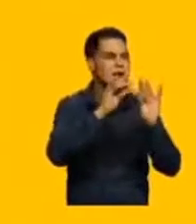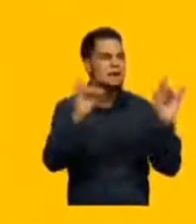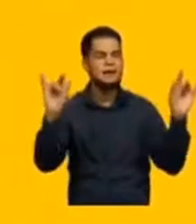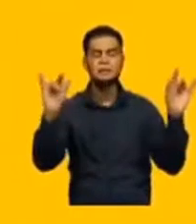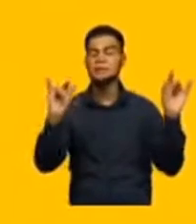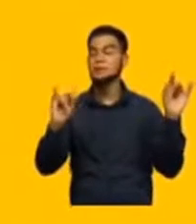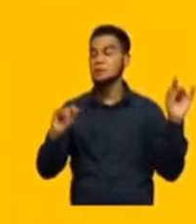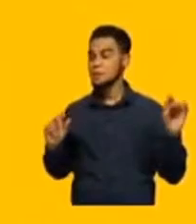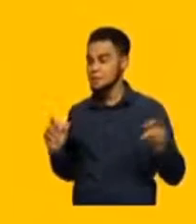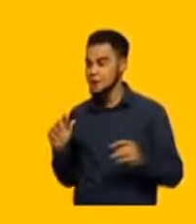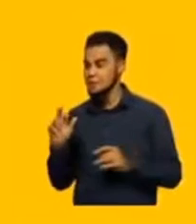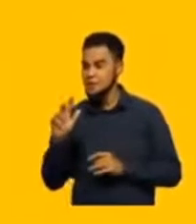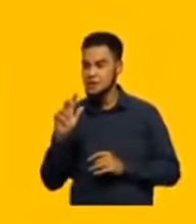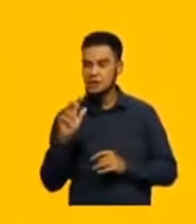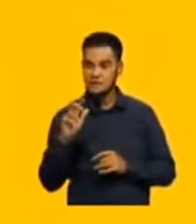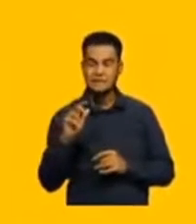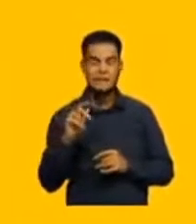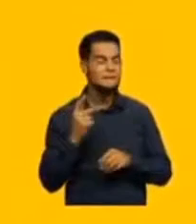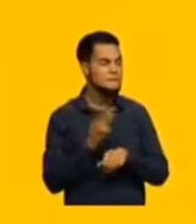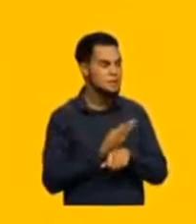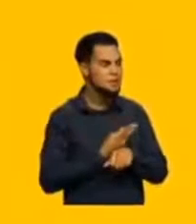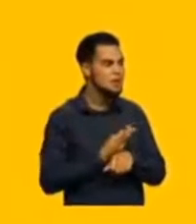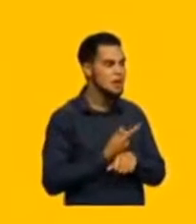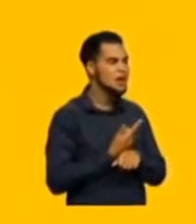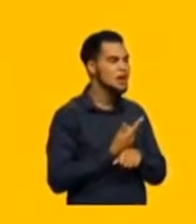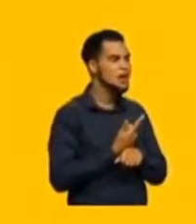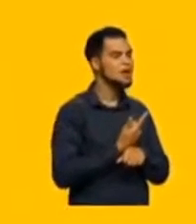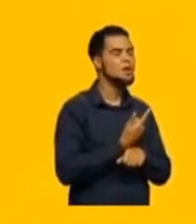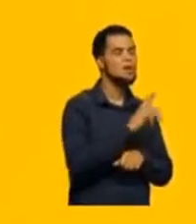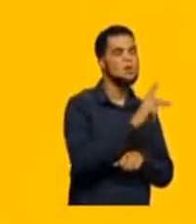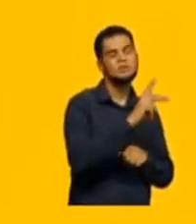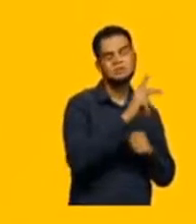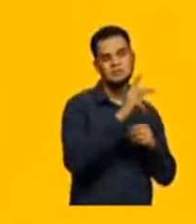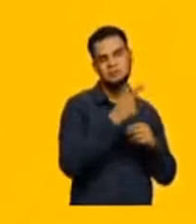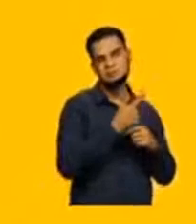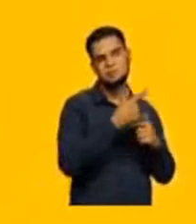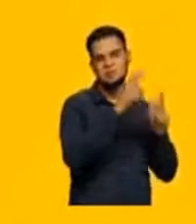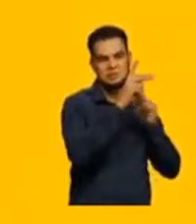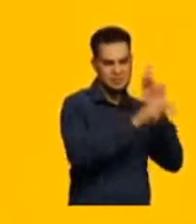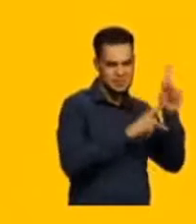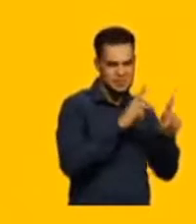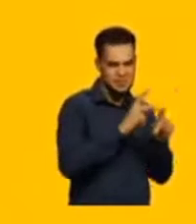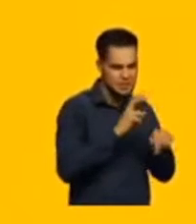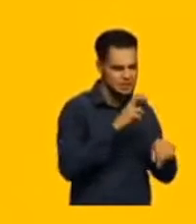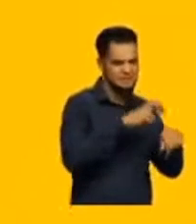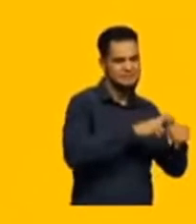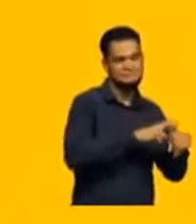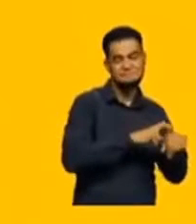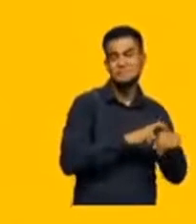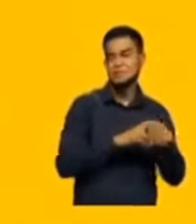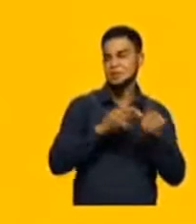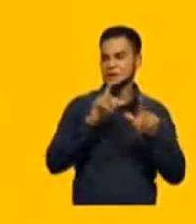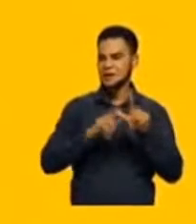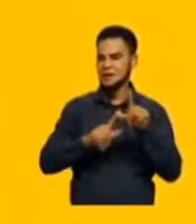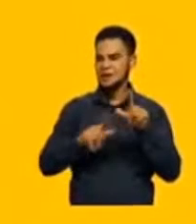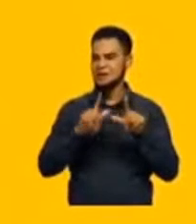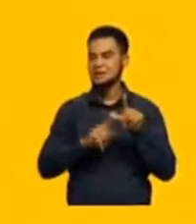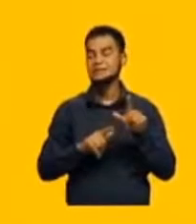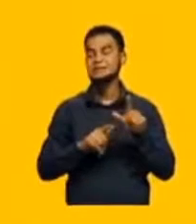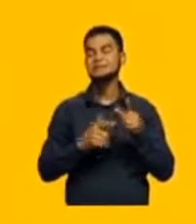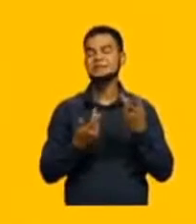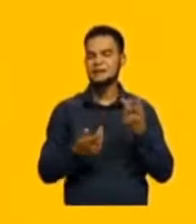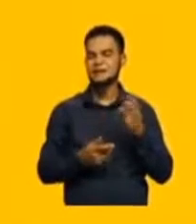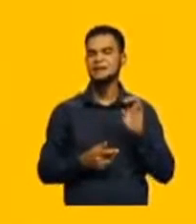outro alimento. E aonde que ele vai ir? Nas habitações. Com isso, então, a letra E. o desmatamento,